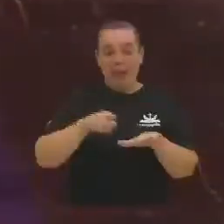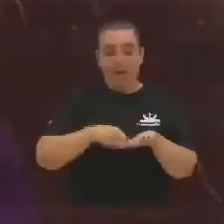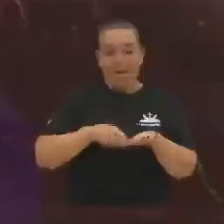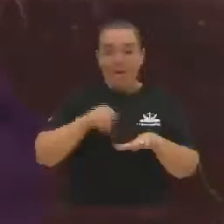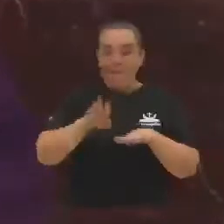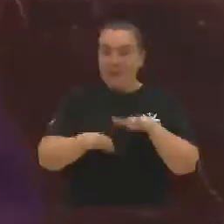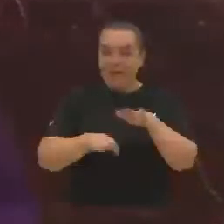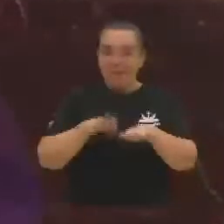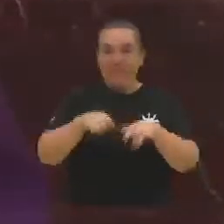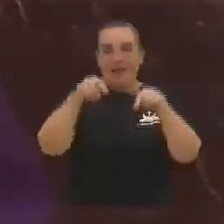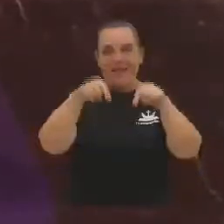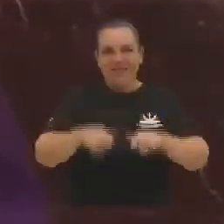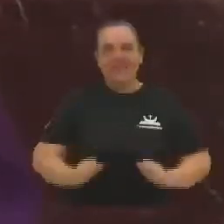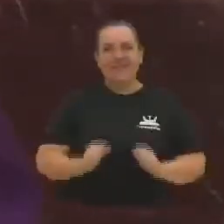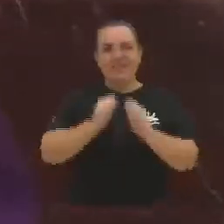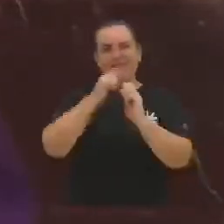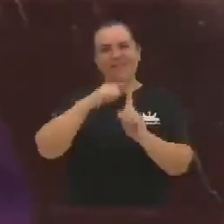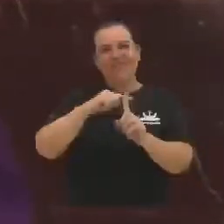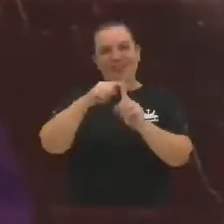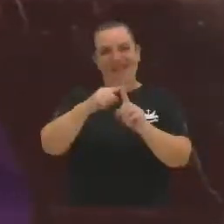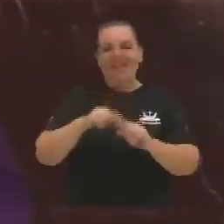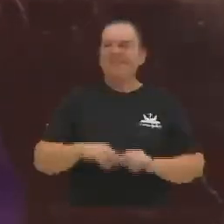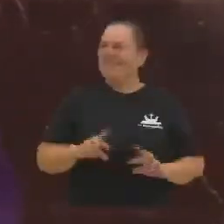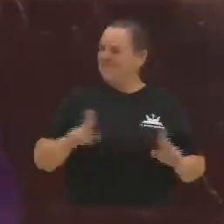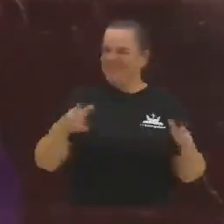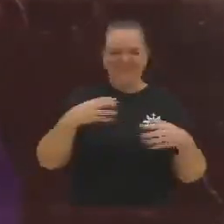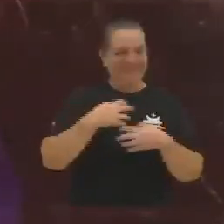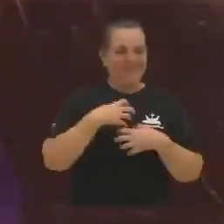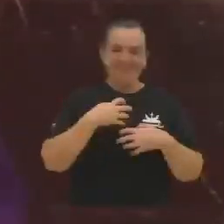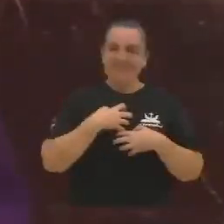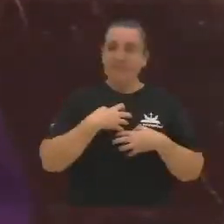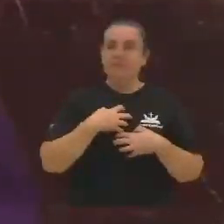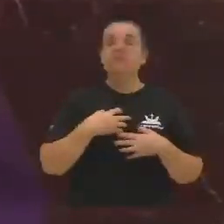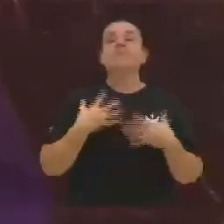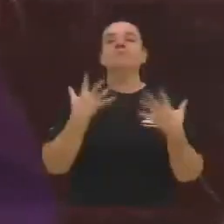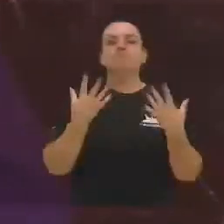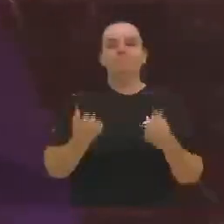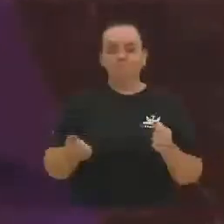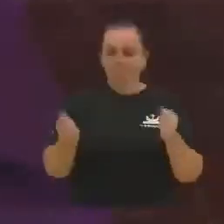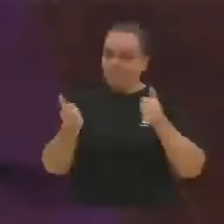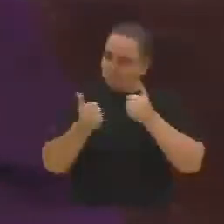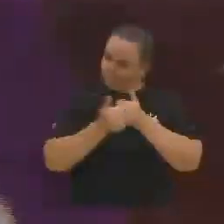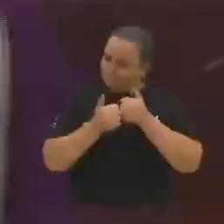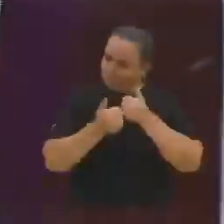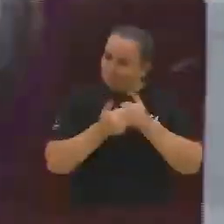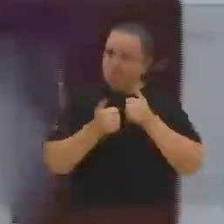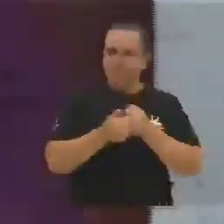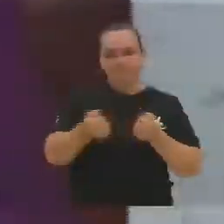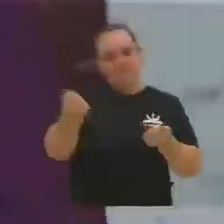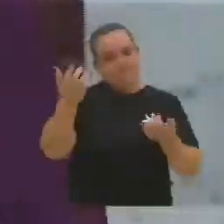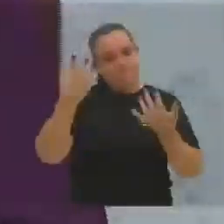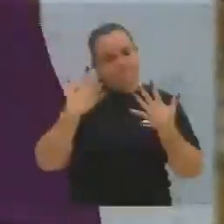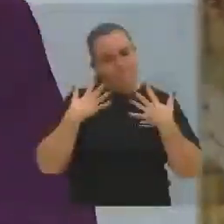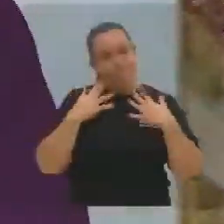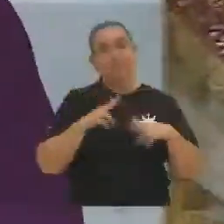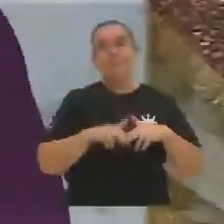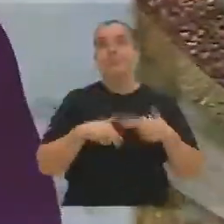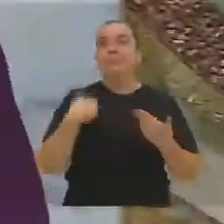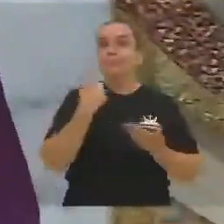o solo sagrado desse santuário e receber de perto as graças que por nossa